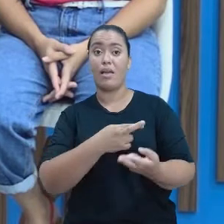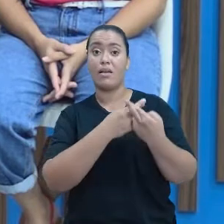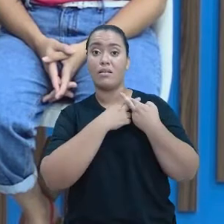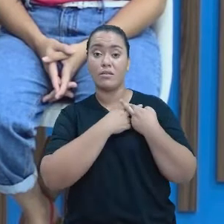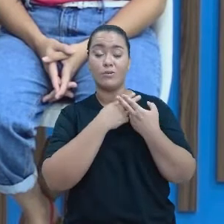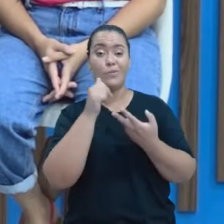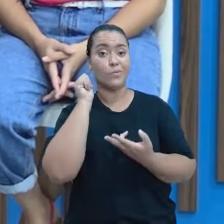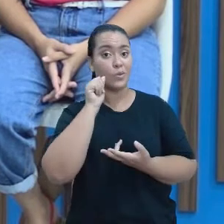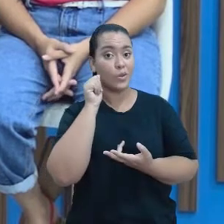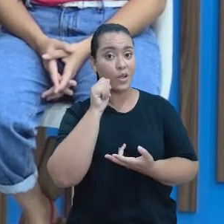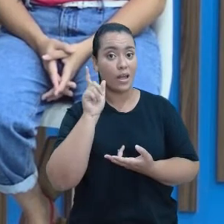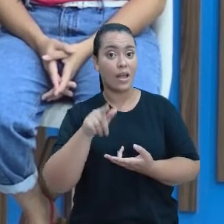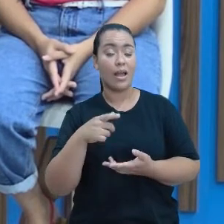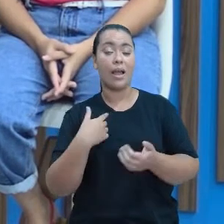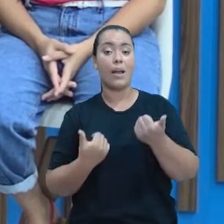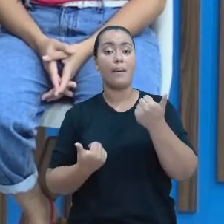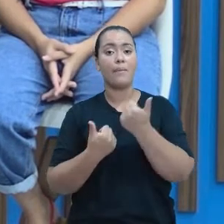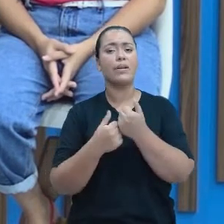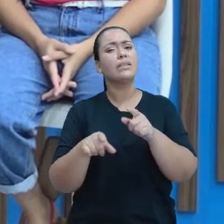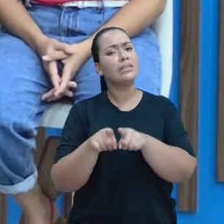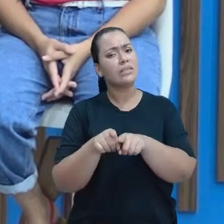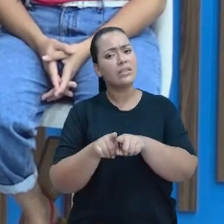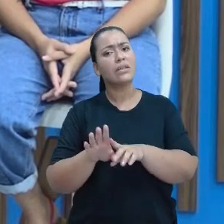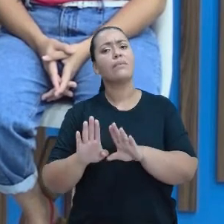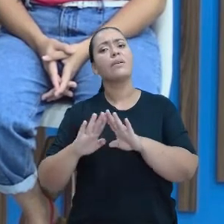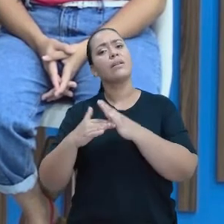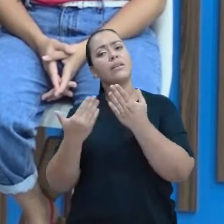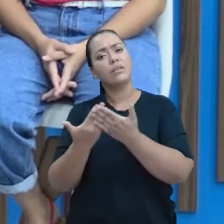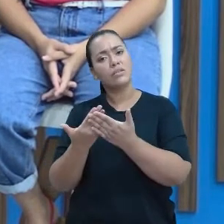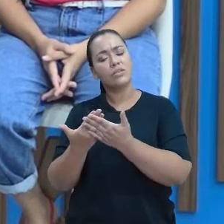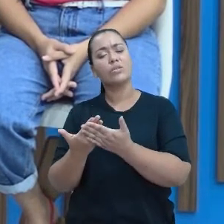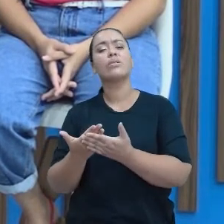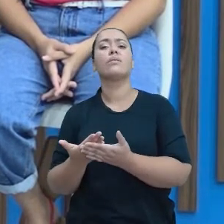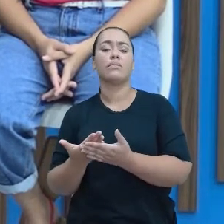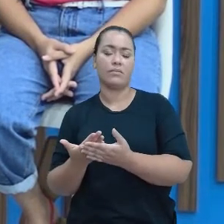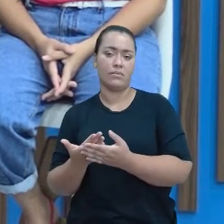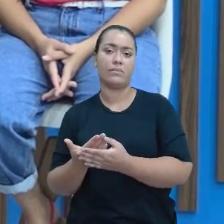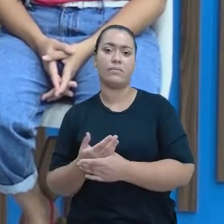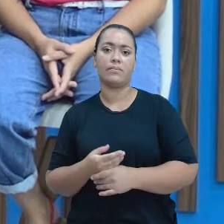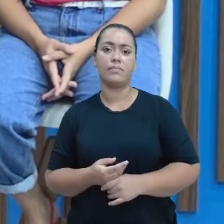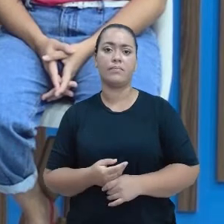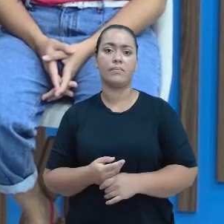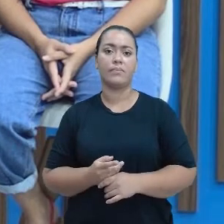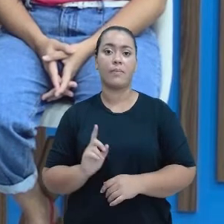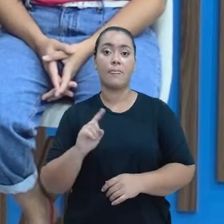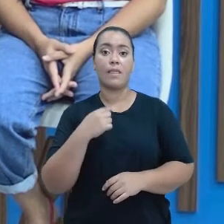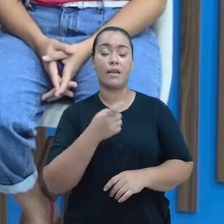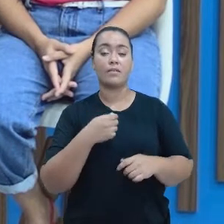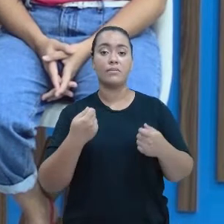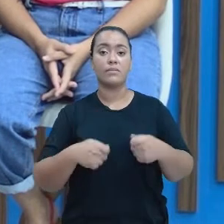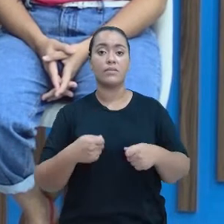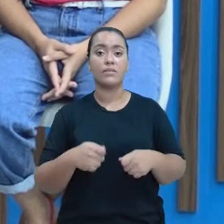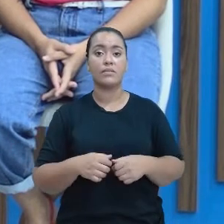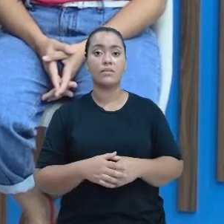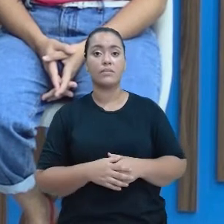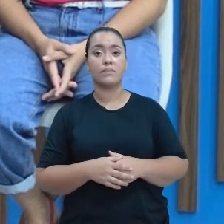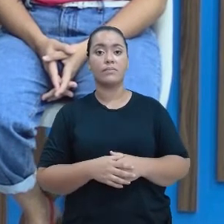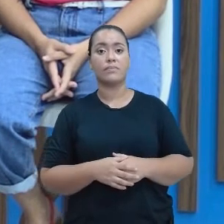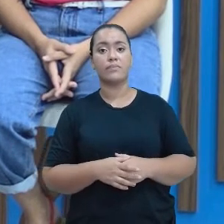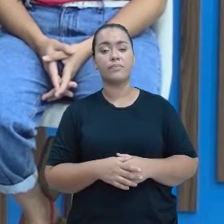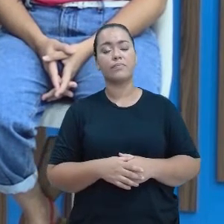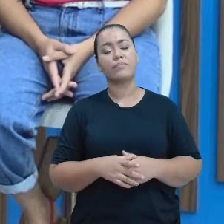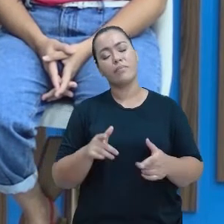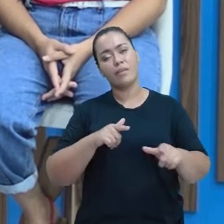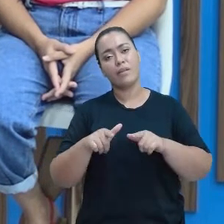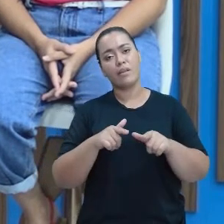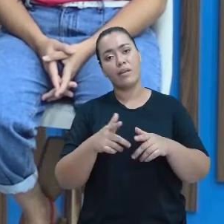responsável pelo apoio, até nas escolas, e a gente precisa desse